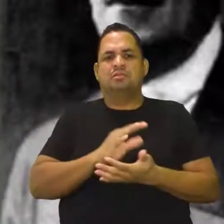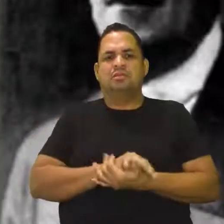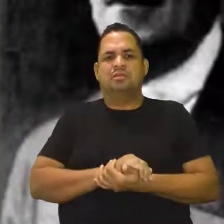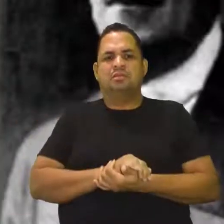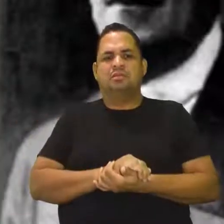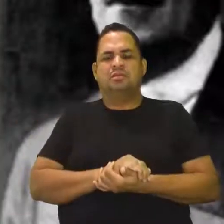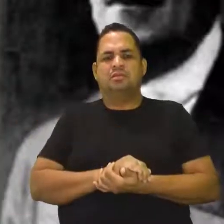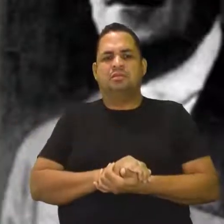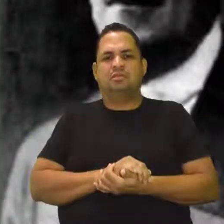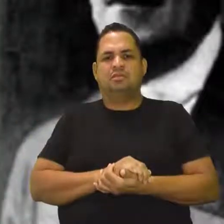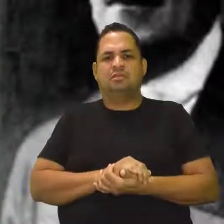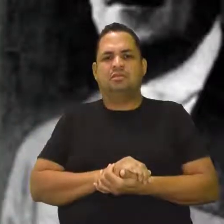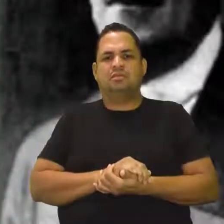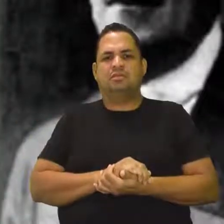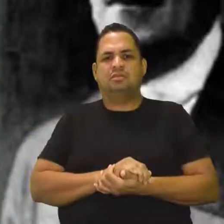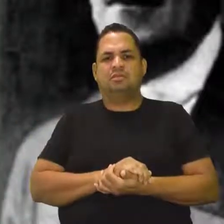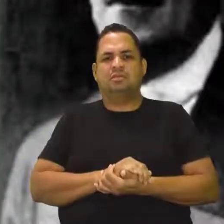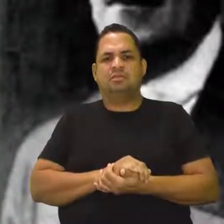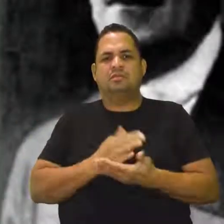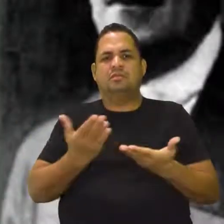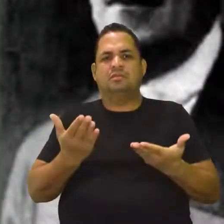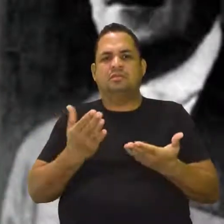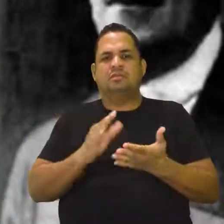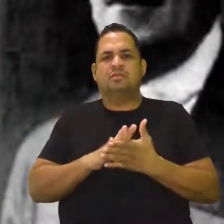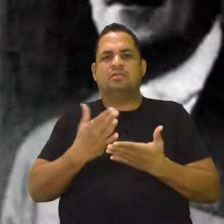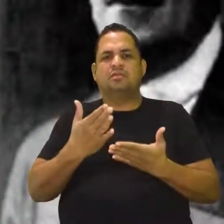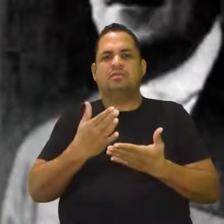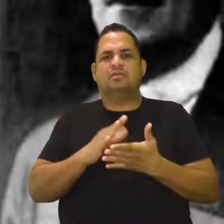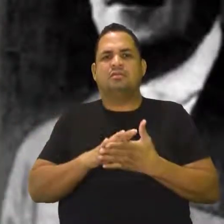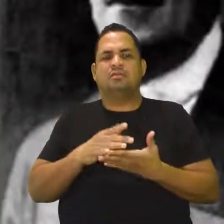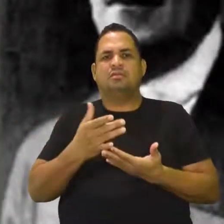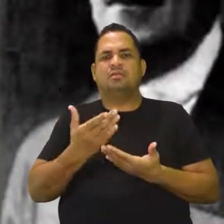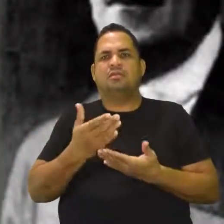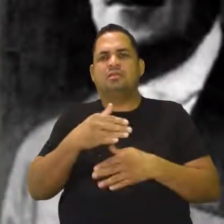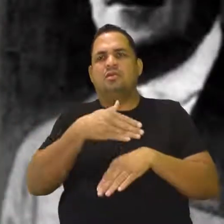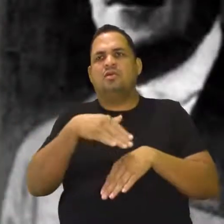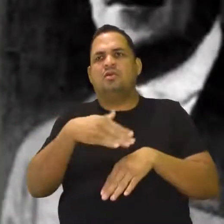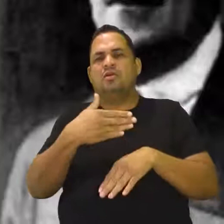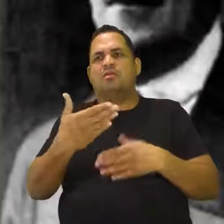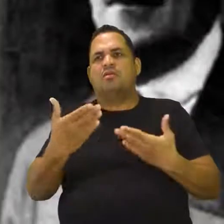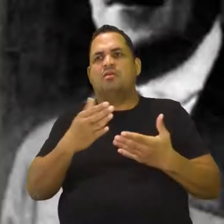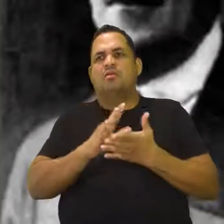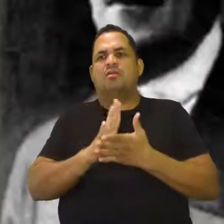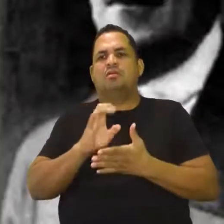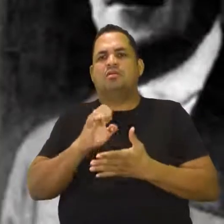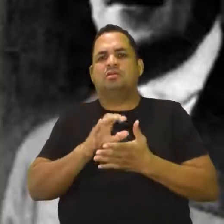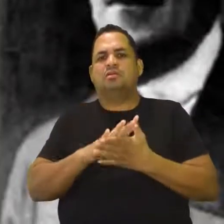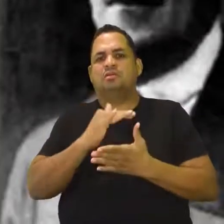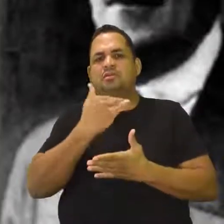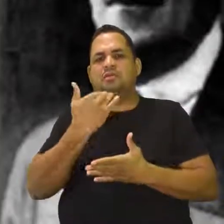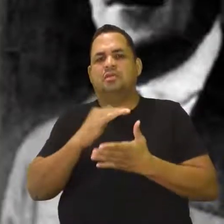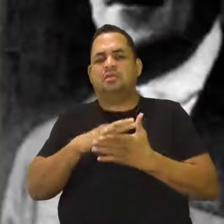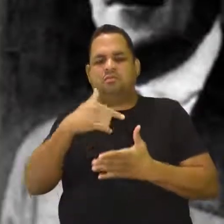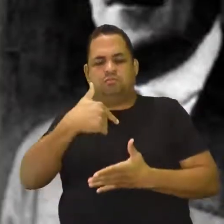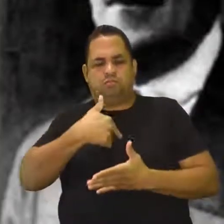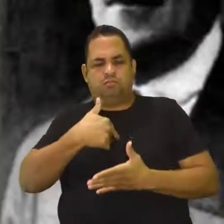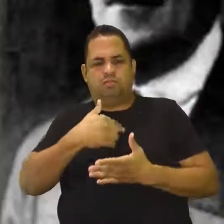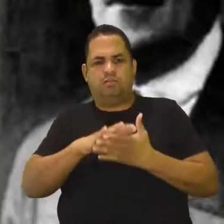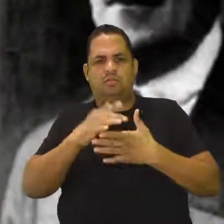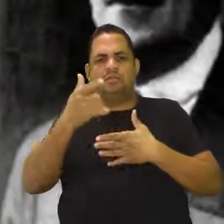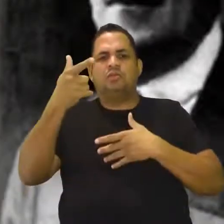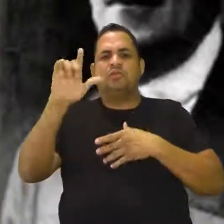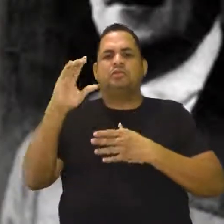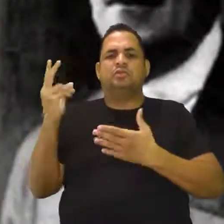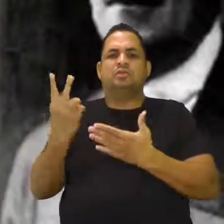políticos, como foi o atentado da Rua Toneleiro, que nós vamos ver lá para frente, como foi a própria morte de Getúlio Vargas e